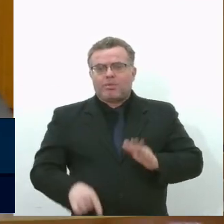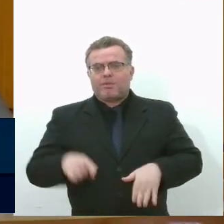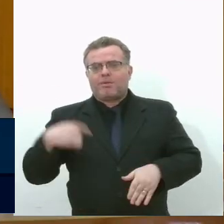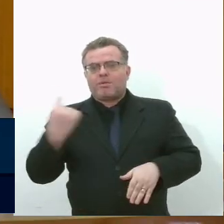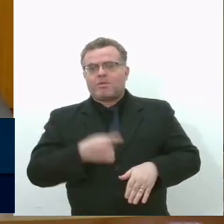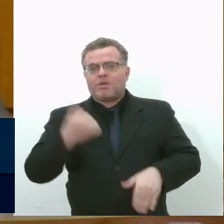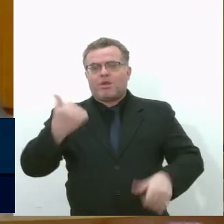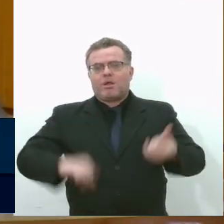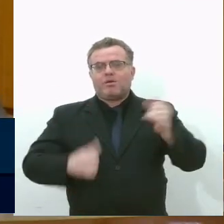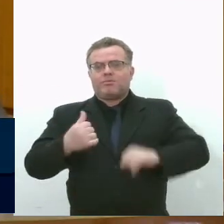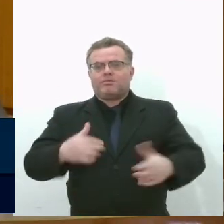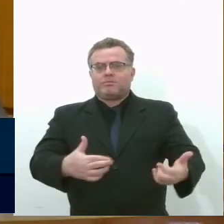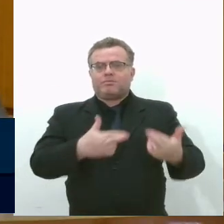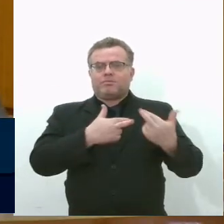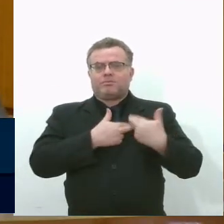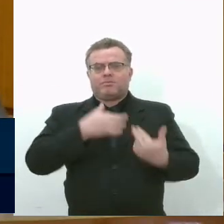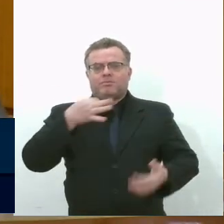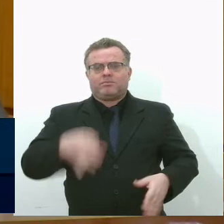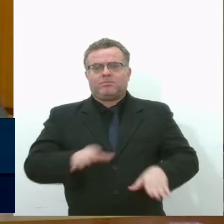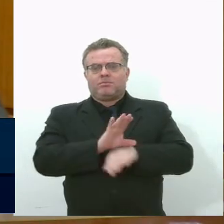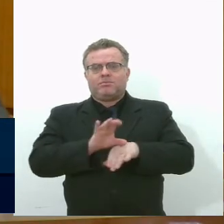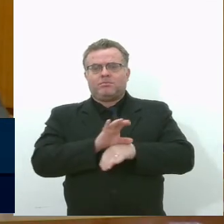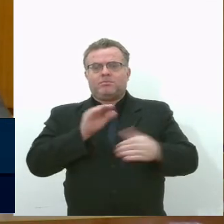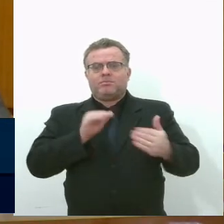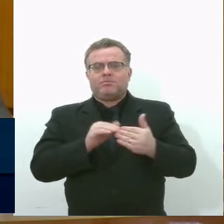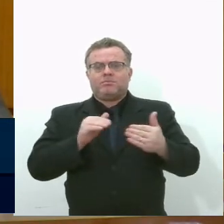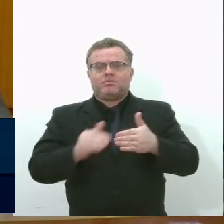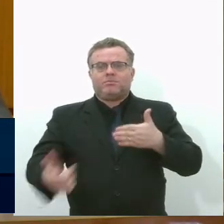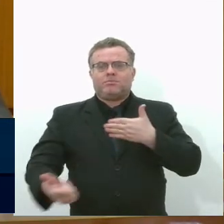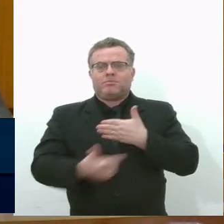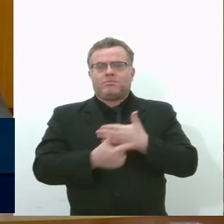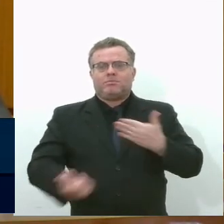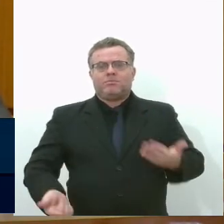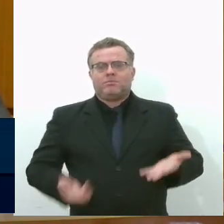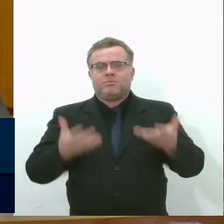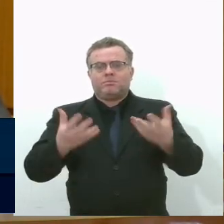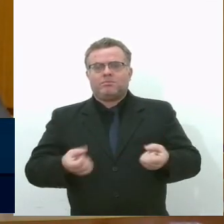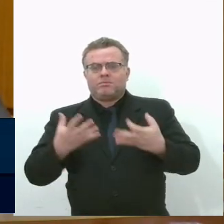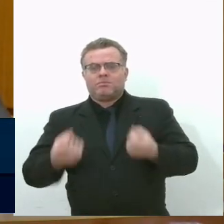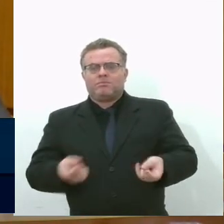papel constitucional de examinar, aprovar ou não aprovar.